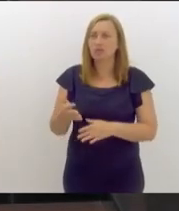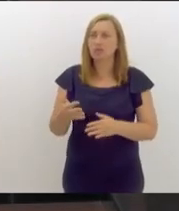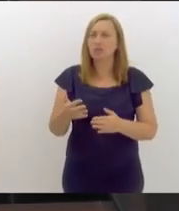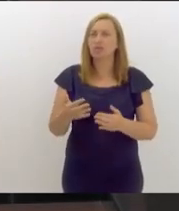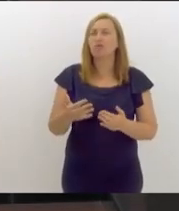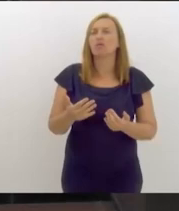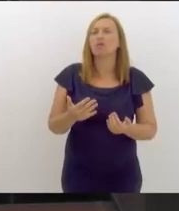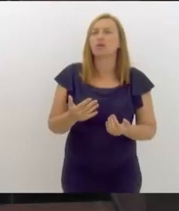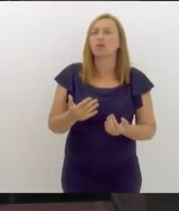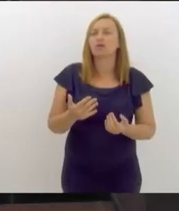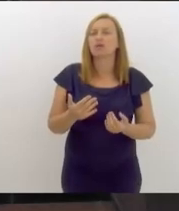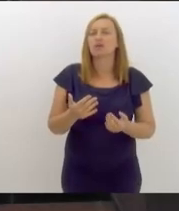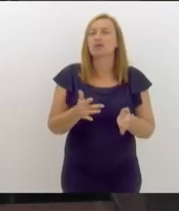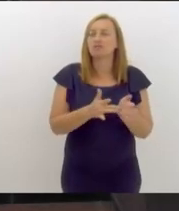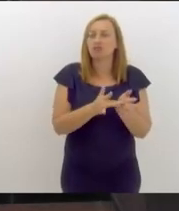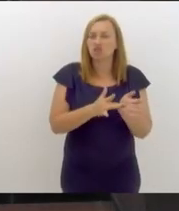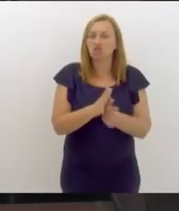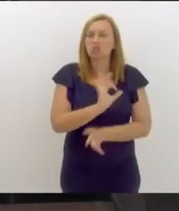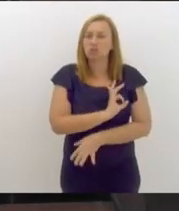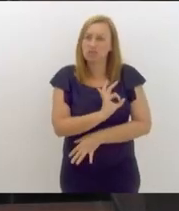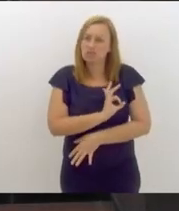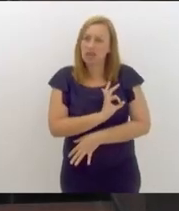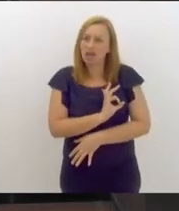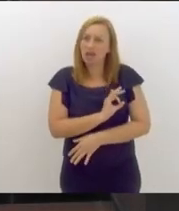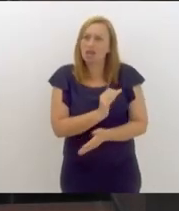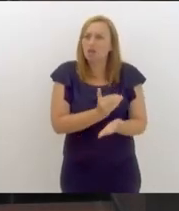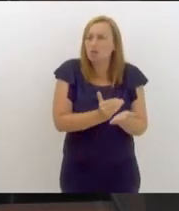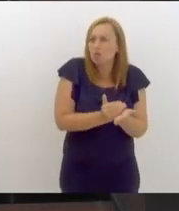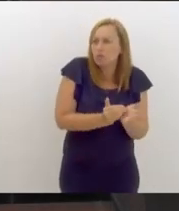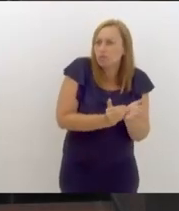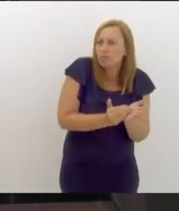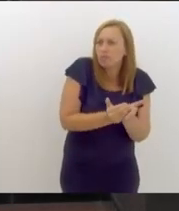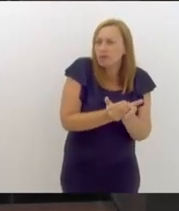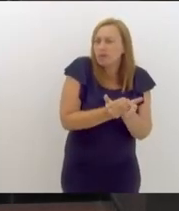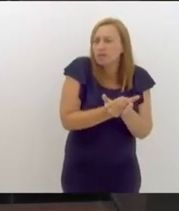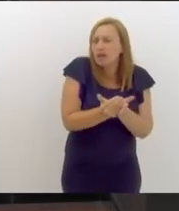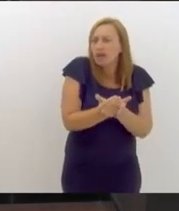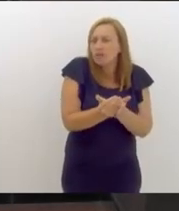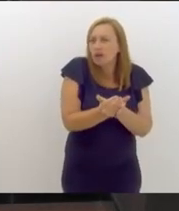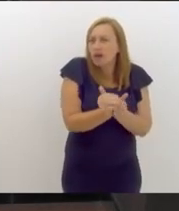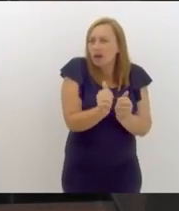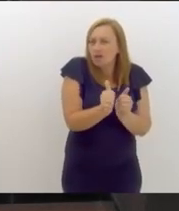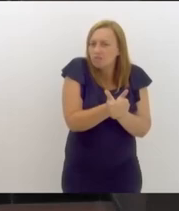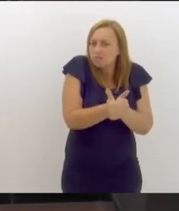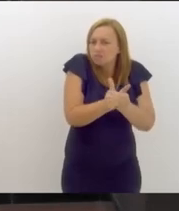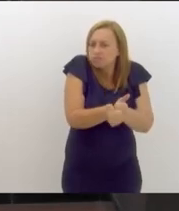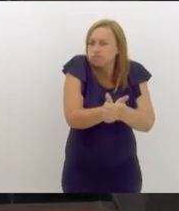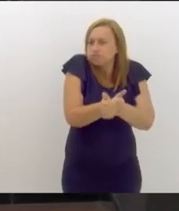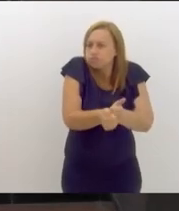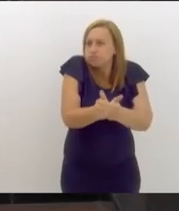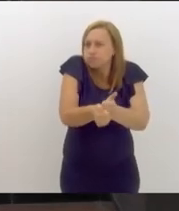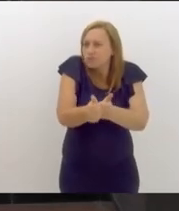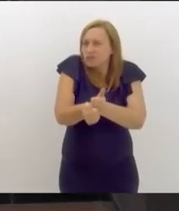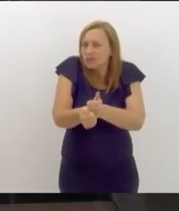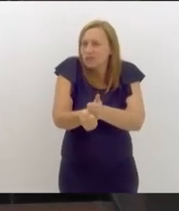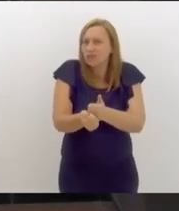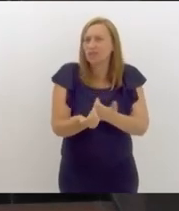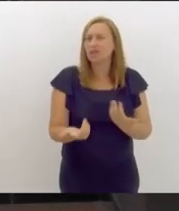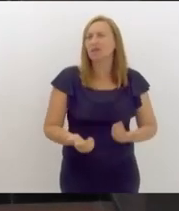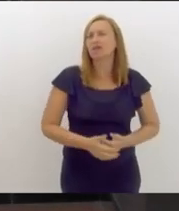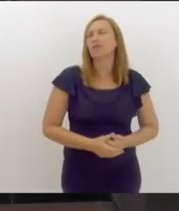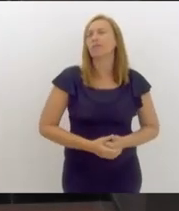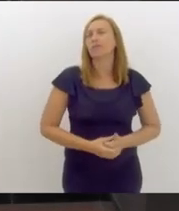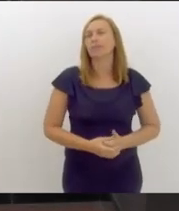isso dito por ele e começaram a Perseguição seria um ser com melhor dizendo né